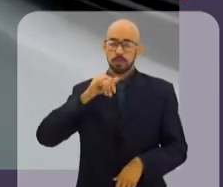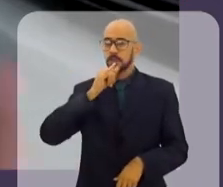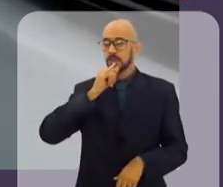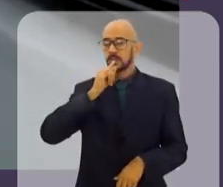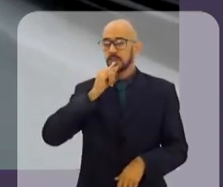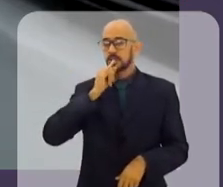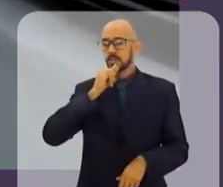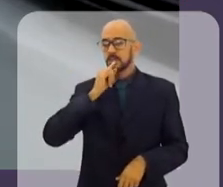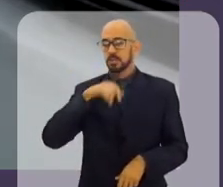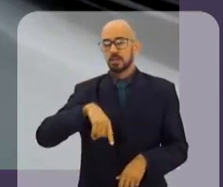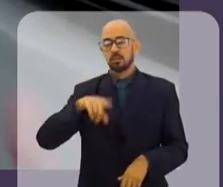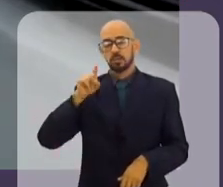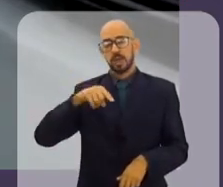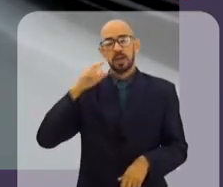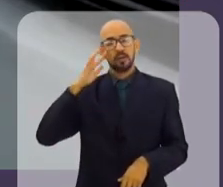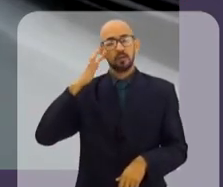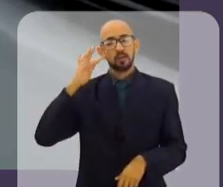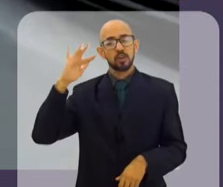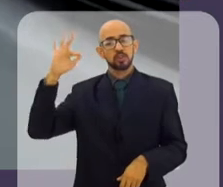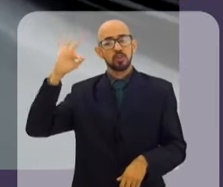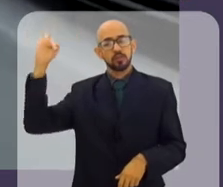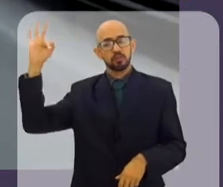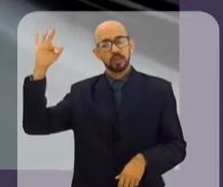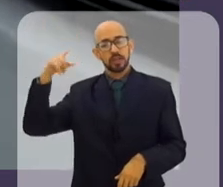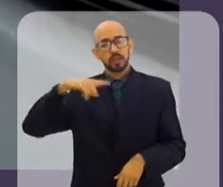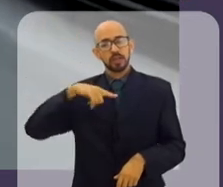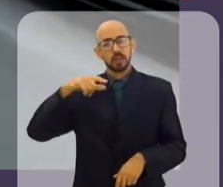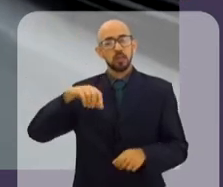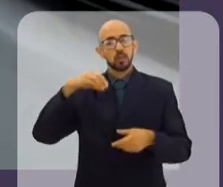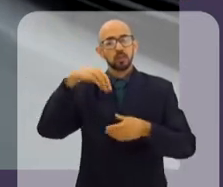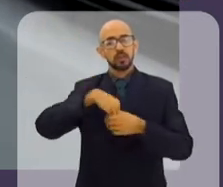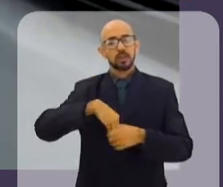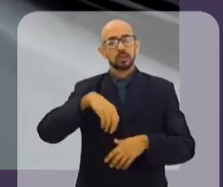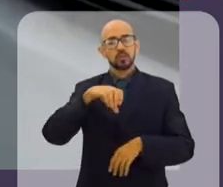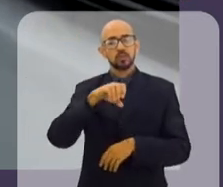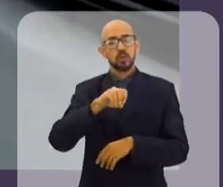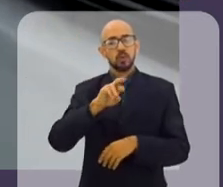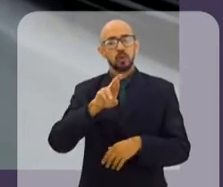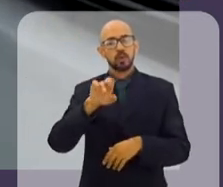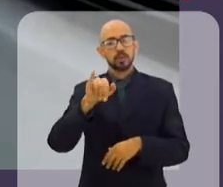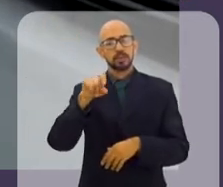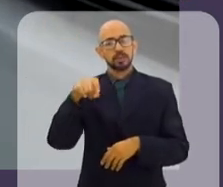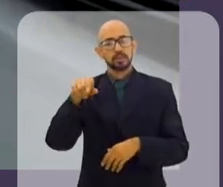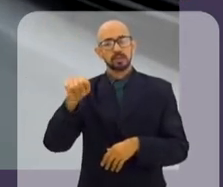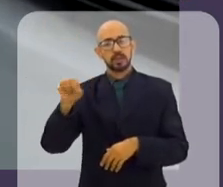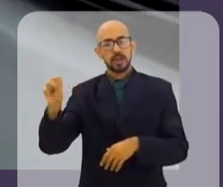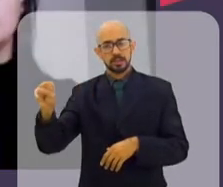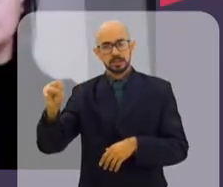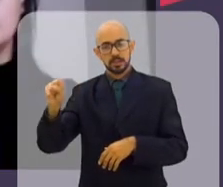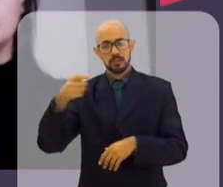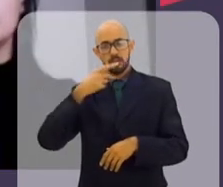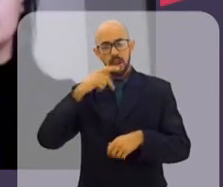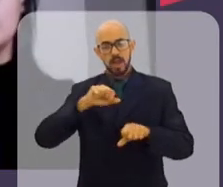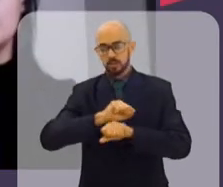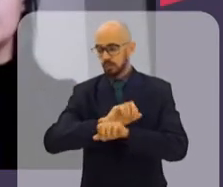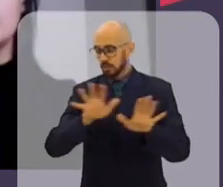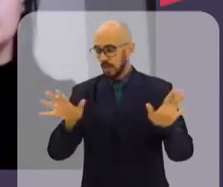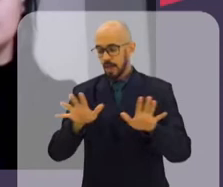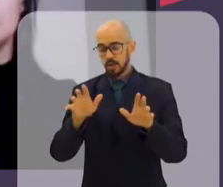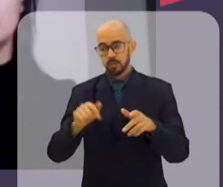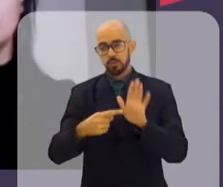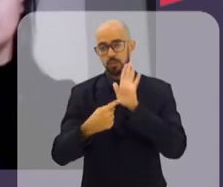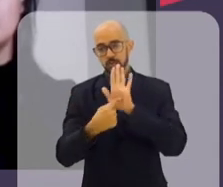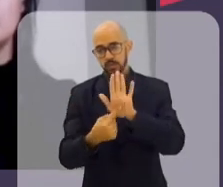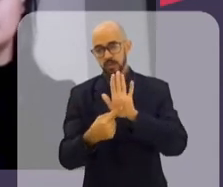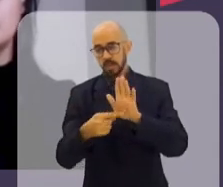exemplo, saber a filosofia que está contida nos orixás, sabe? Poder falar disso abertamente,